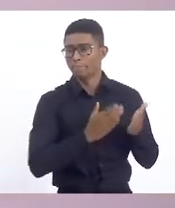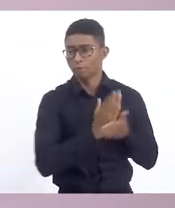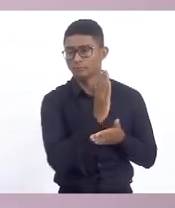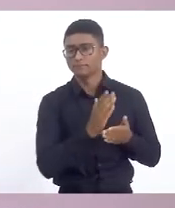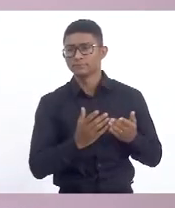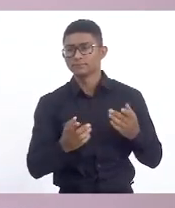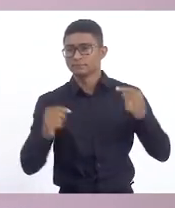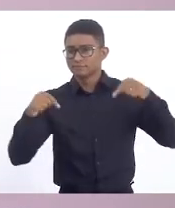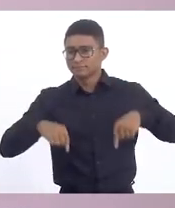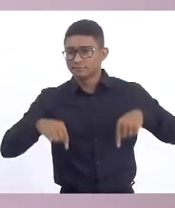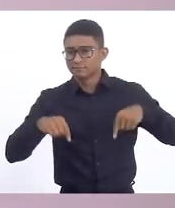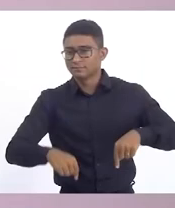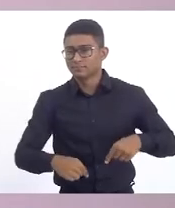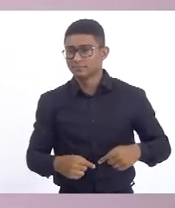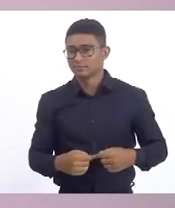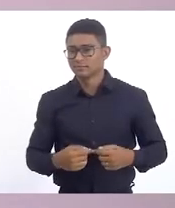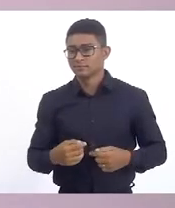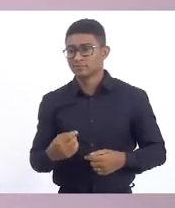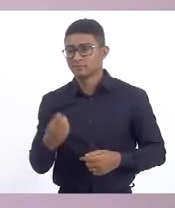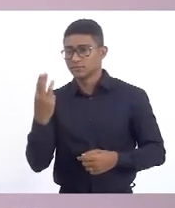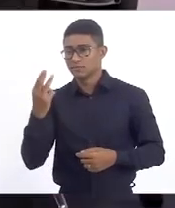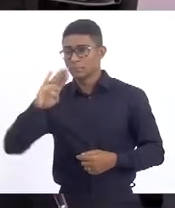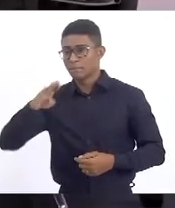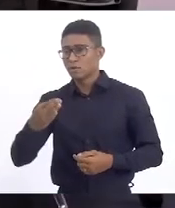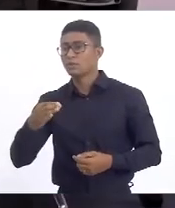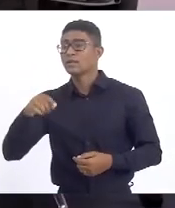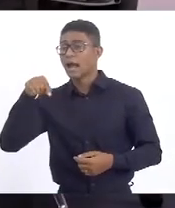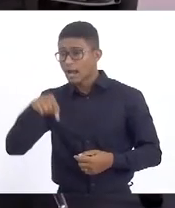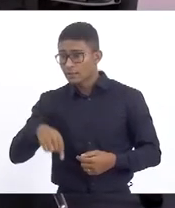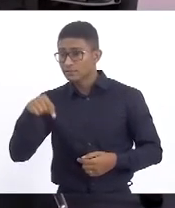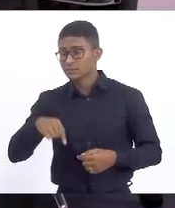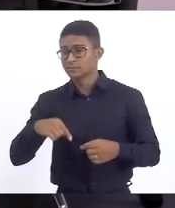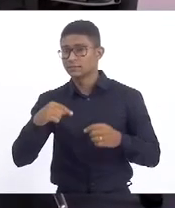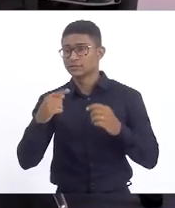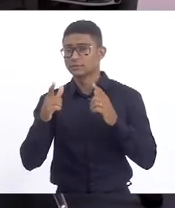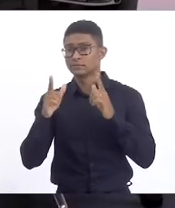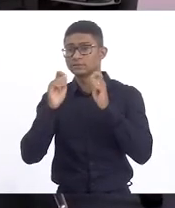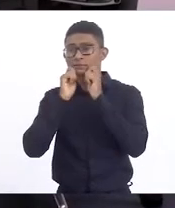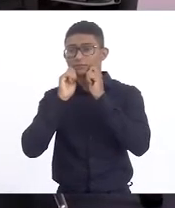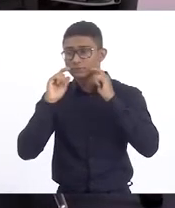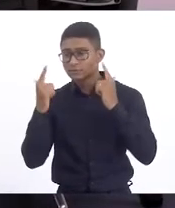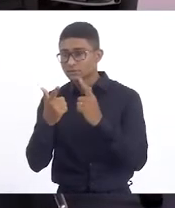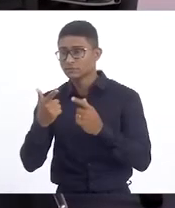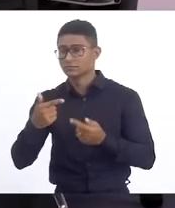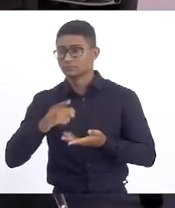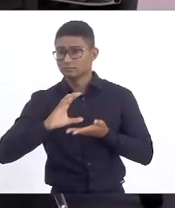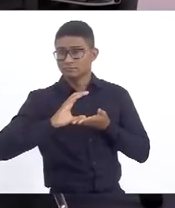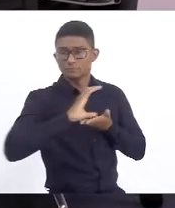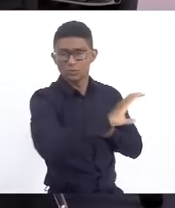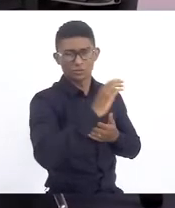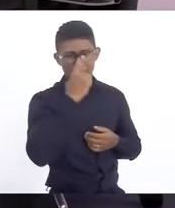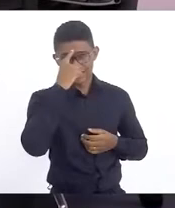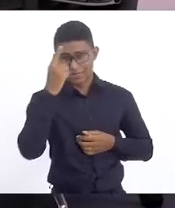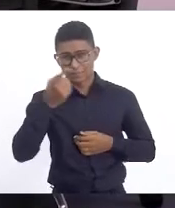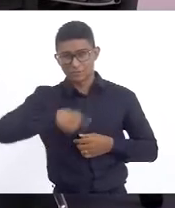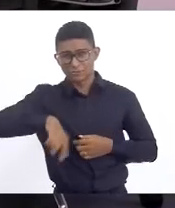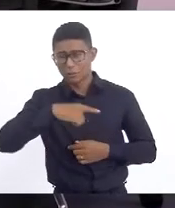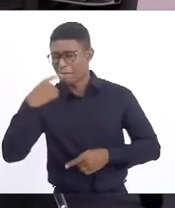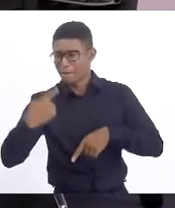aqui, Valdec. Os 3 milhões passaram por essa casa aqui. Vossa Excelência se lembra a pancadaria que foi para aprovar esse